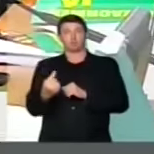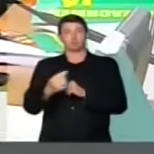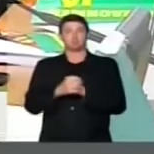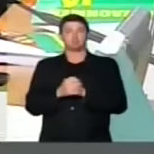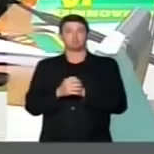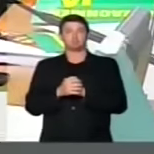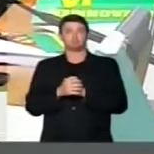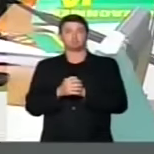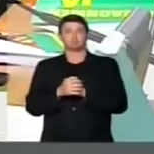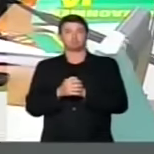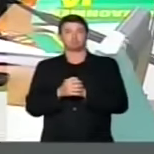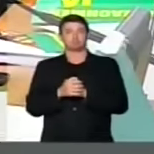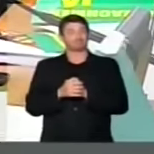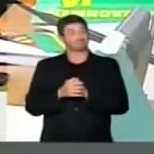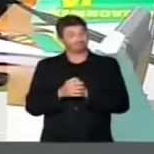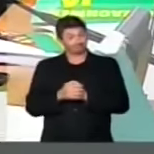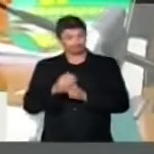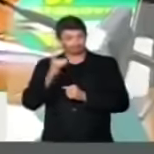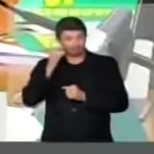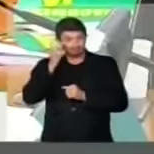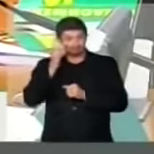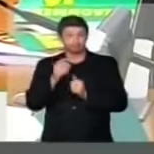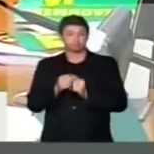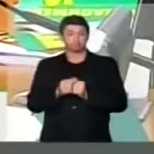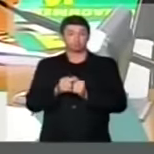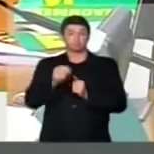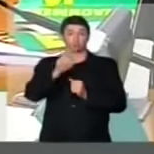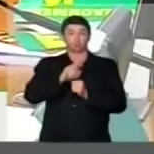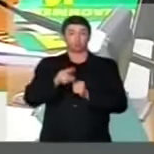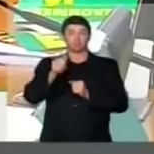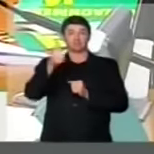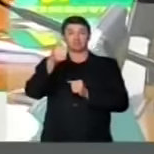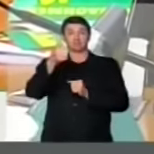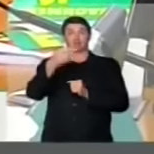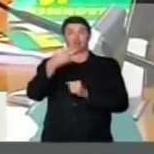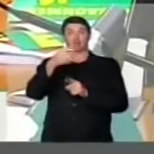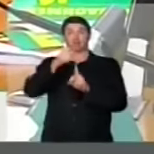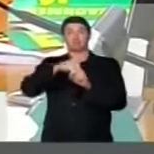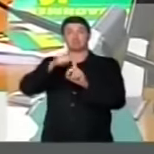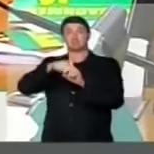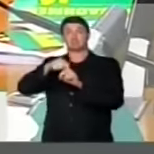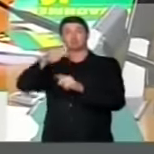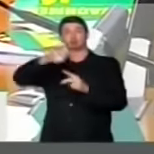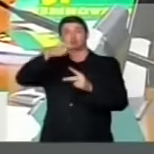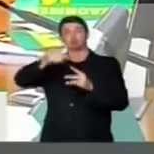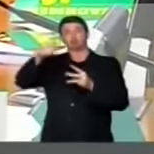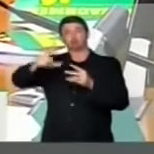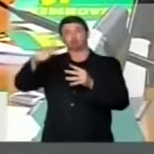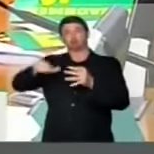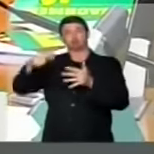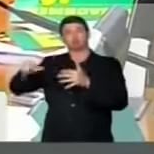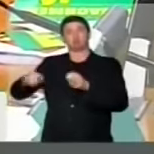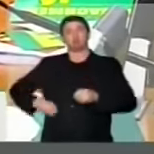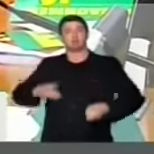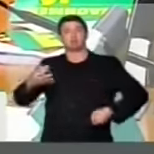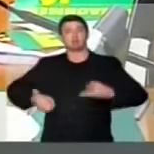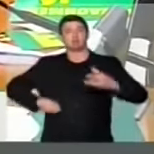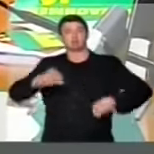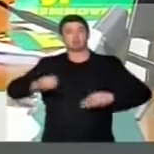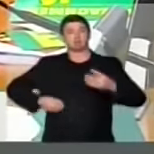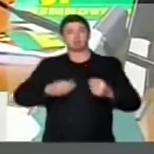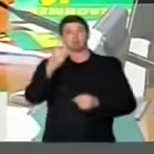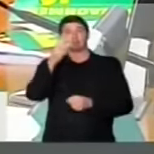Lula. A presidente Dilma valeu-se por 14 meses consecutivos, num gasto de mais de